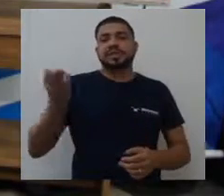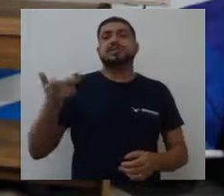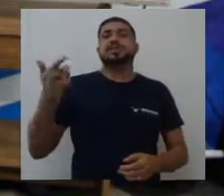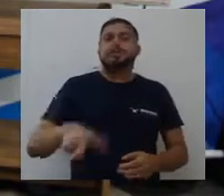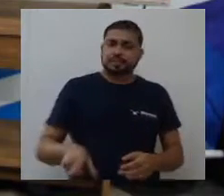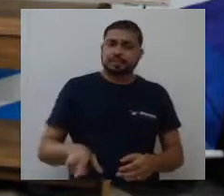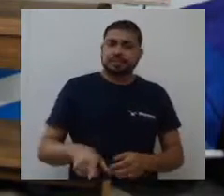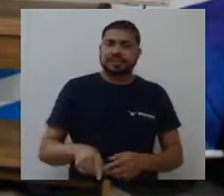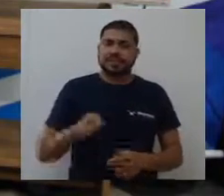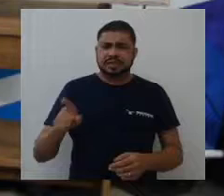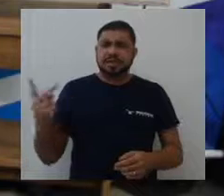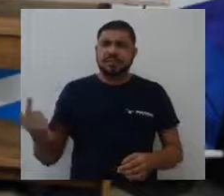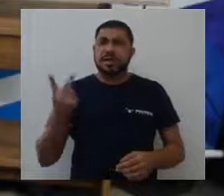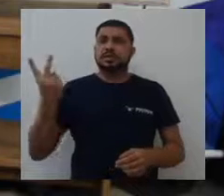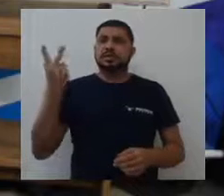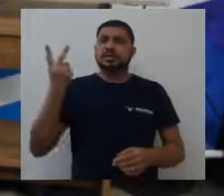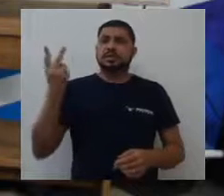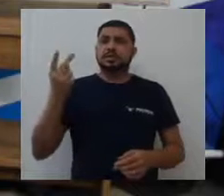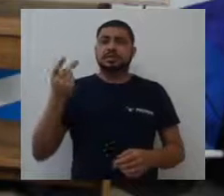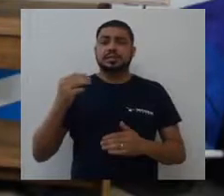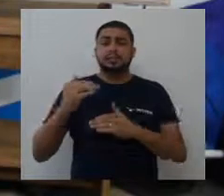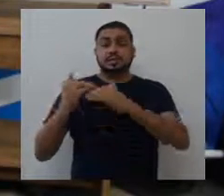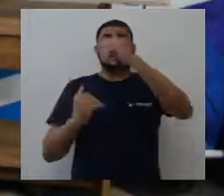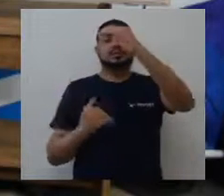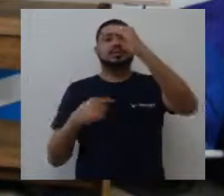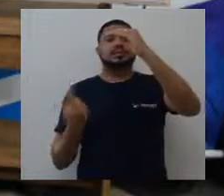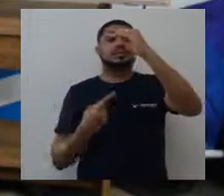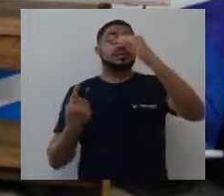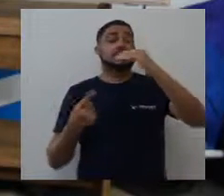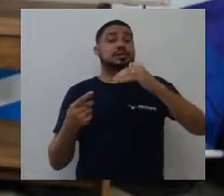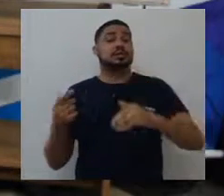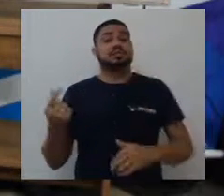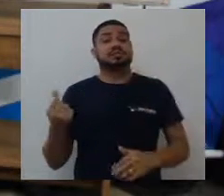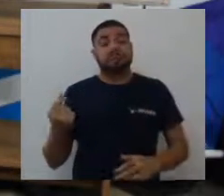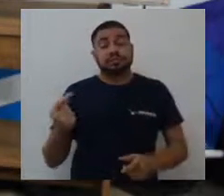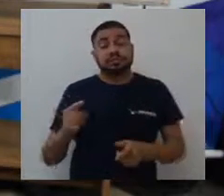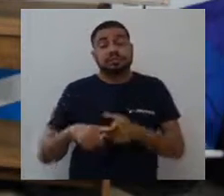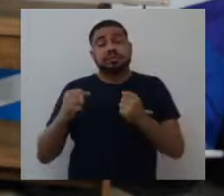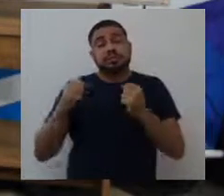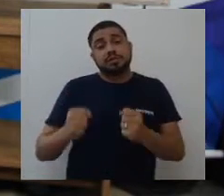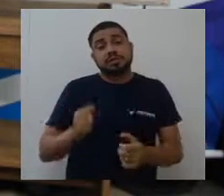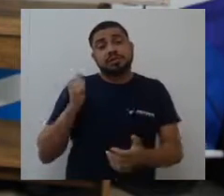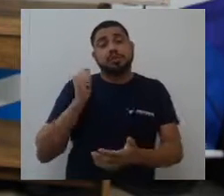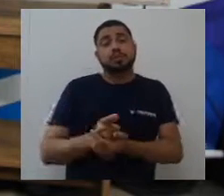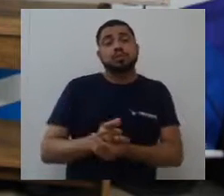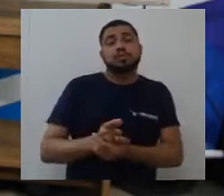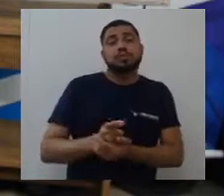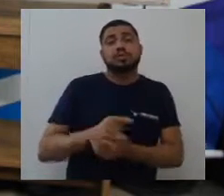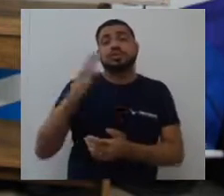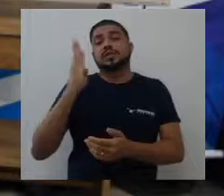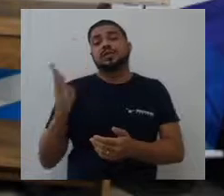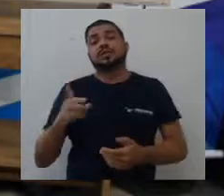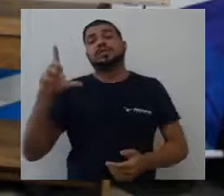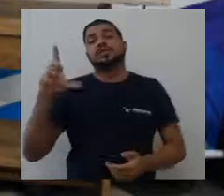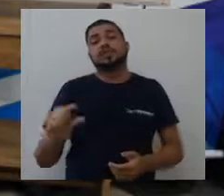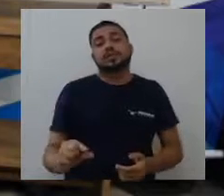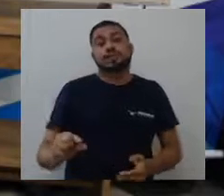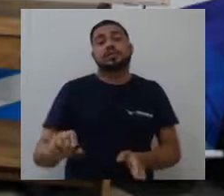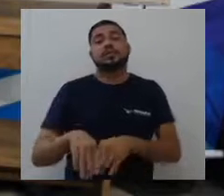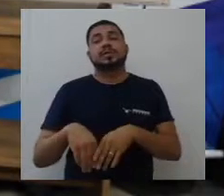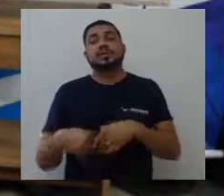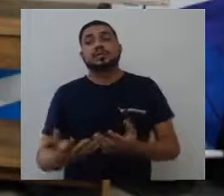não aumenta, ele valoriza em relação à nossa moeda, beleza? Mas aí, o poder de compra do Brasil diminui. Então, dessa